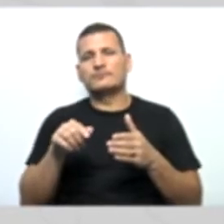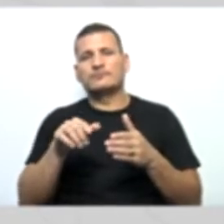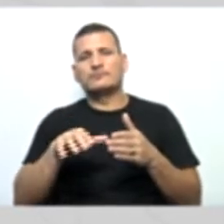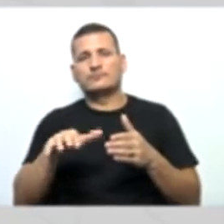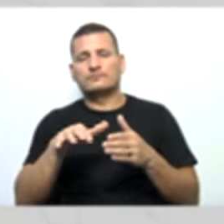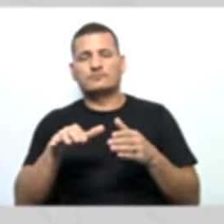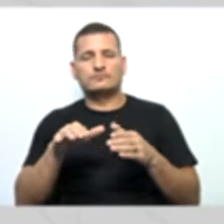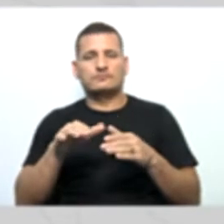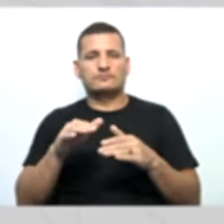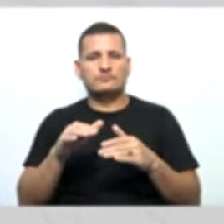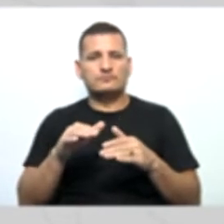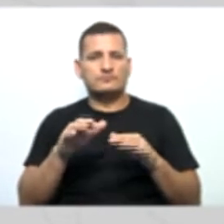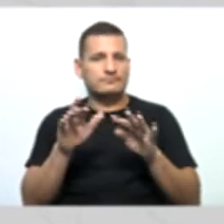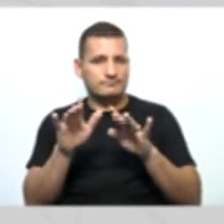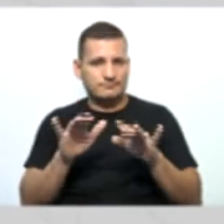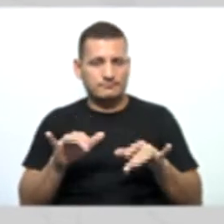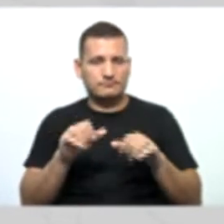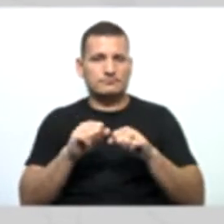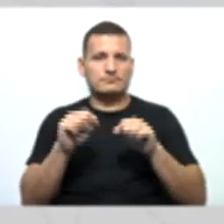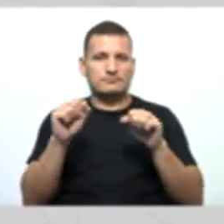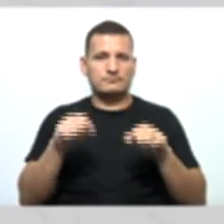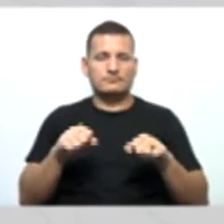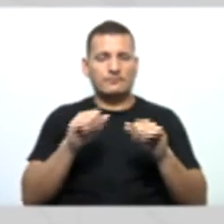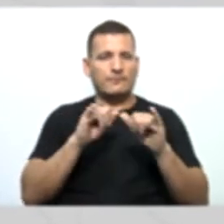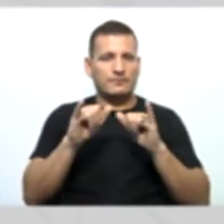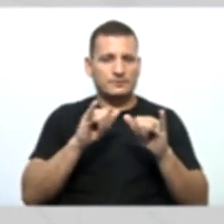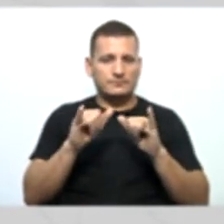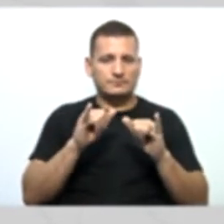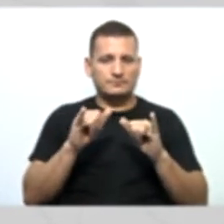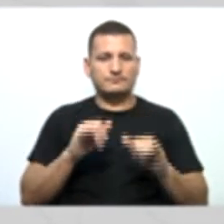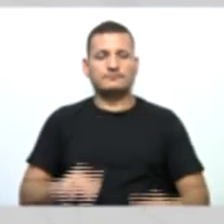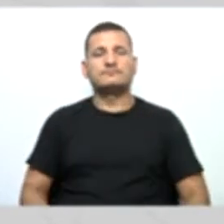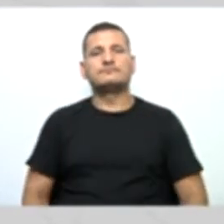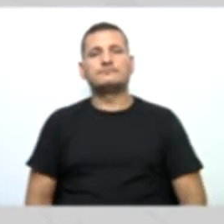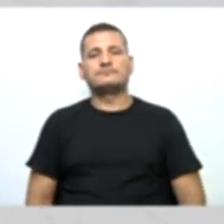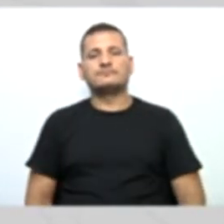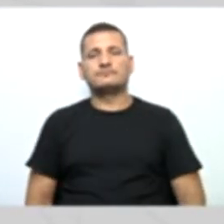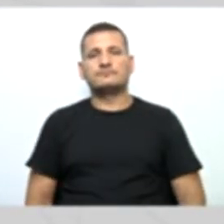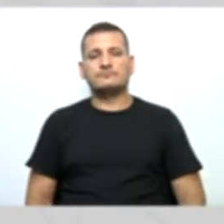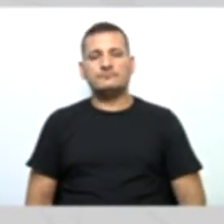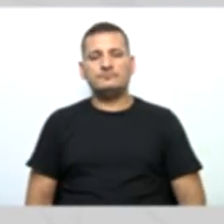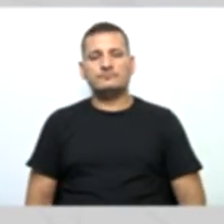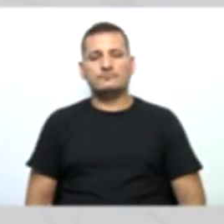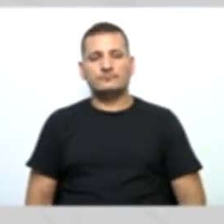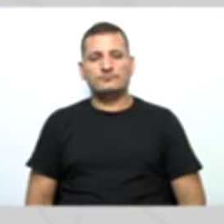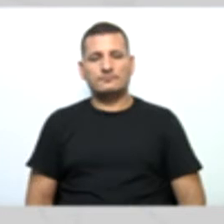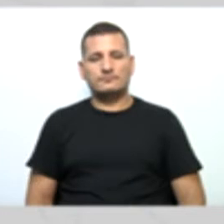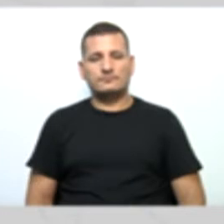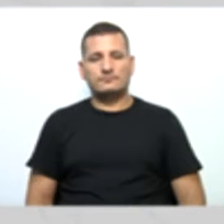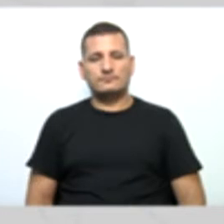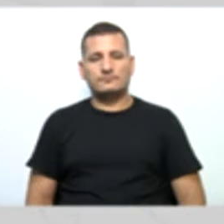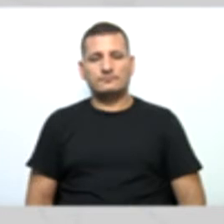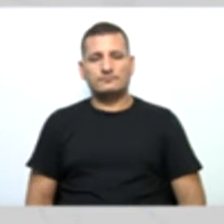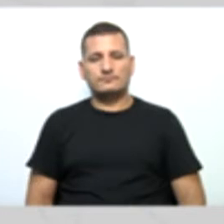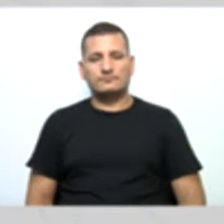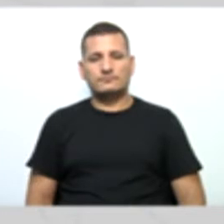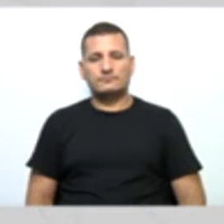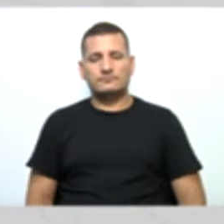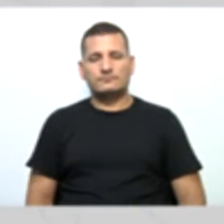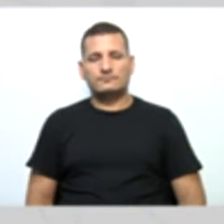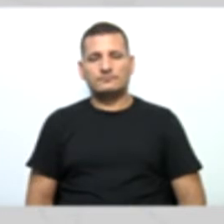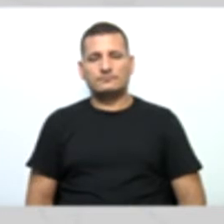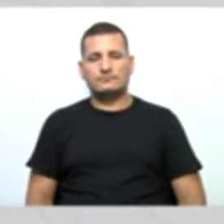de informação. Olha aí, essa situação é muito importante, né? Porque essa aqui é a pergunta, ó, como que você